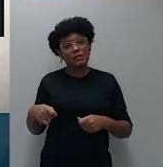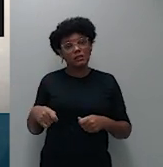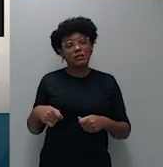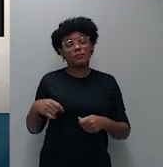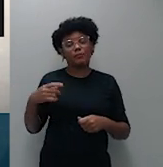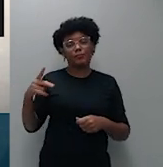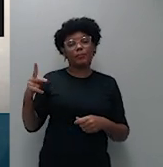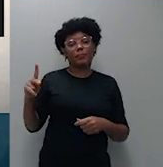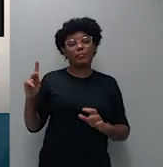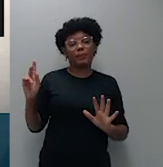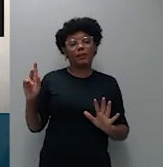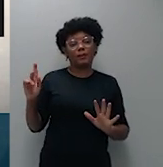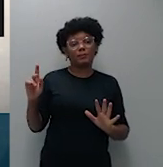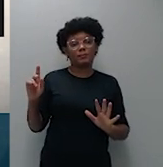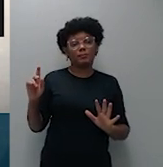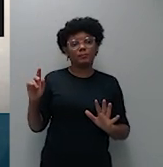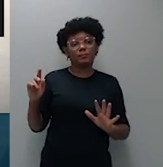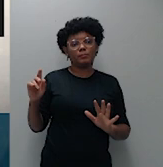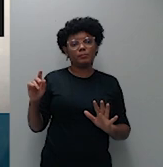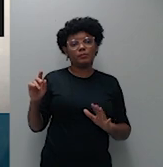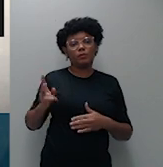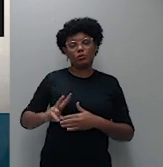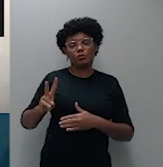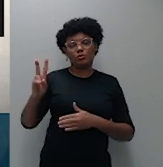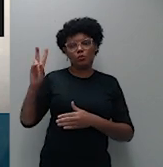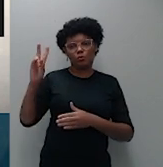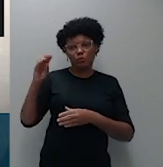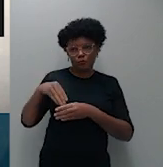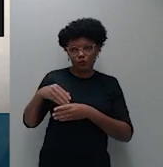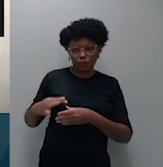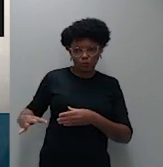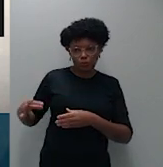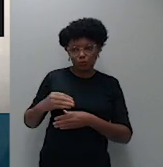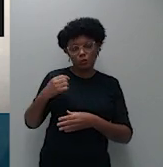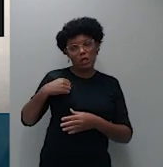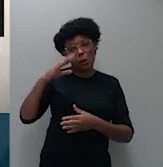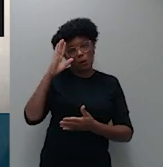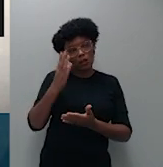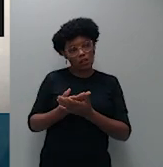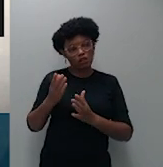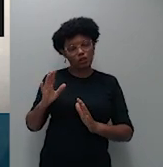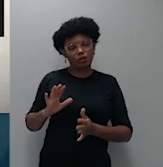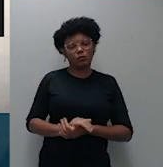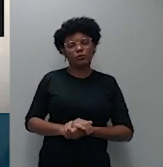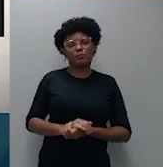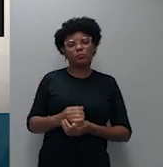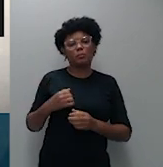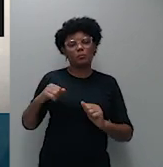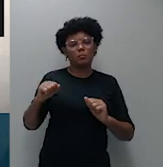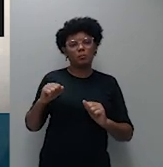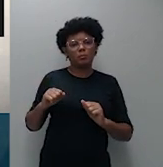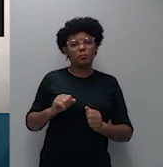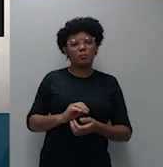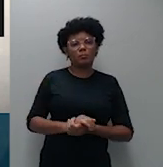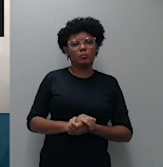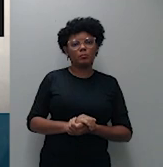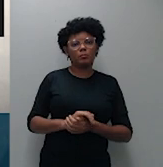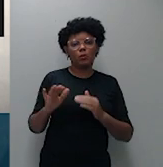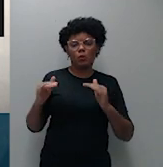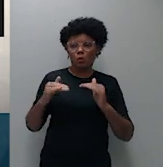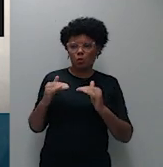poderia seguir com voto todo mas eu creio que poderíamos ir com ele para